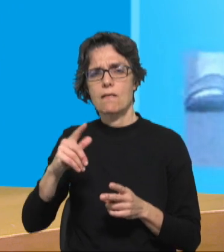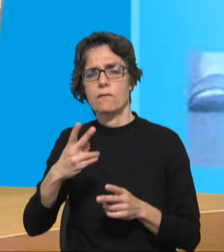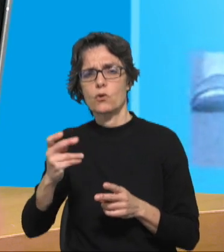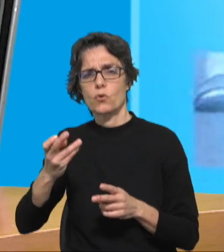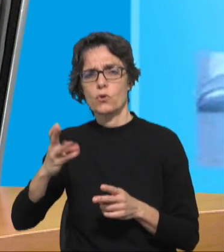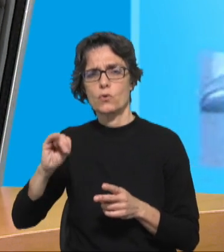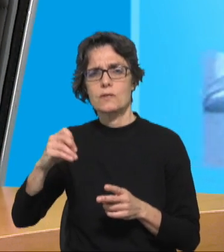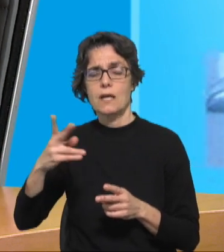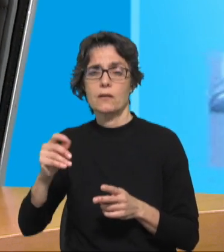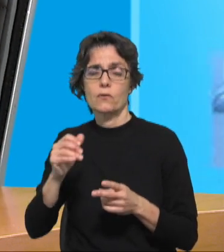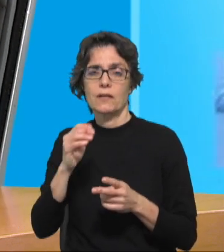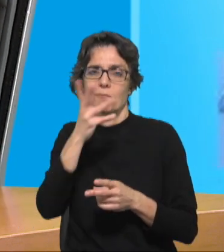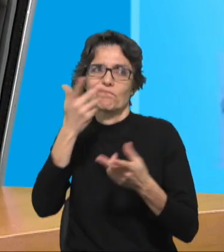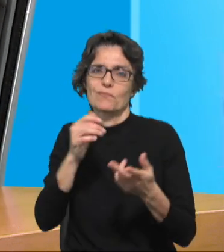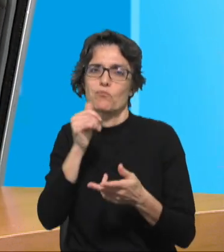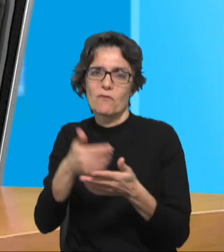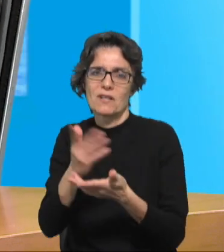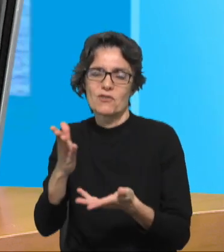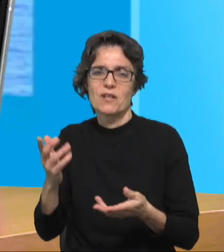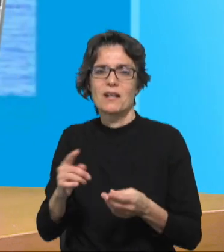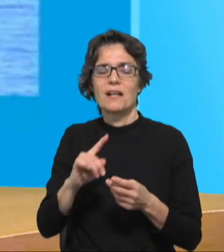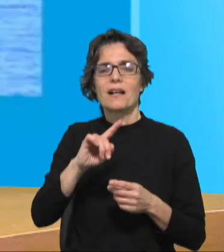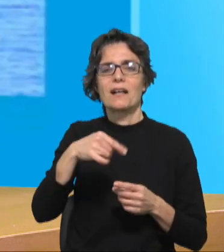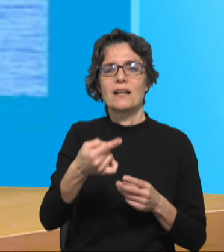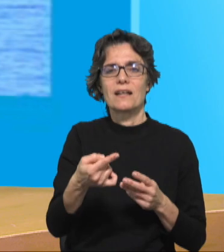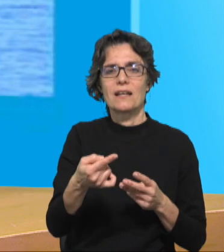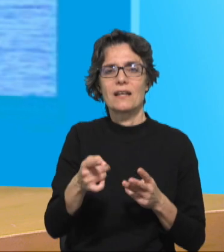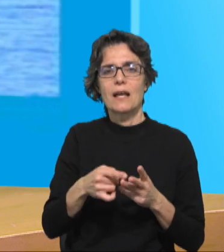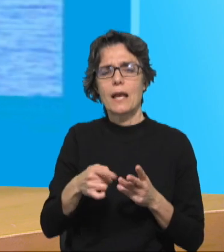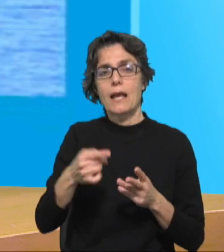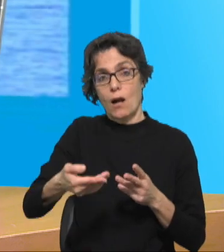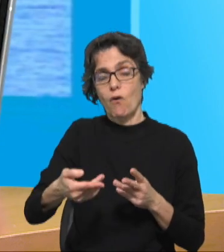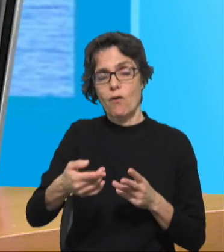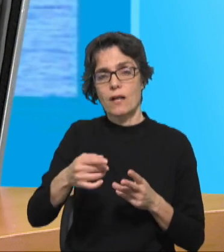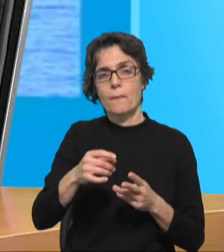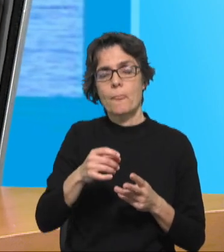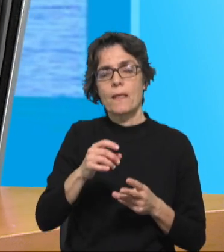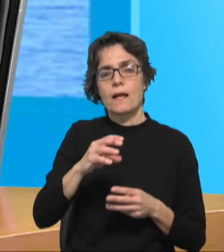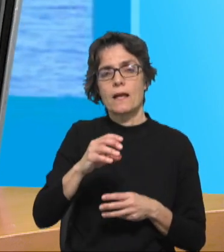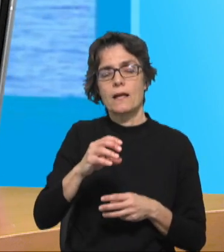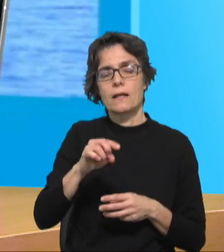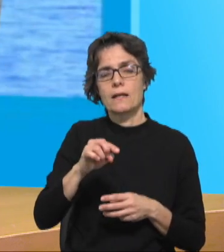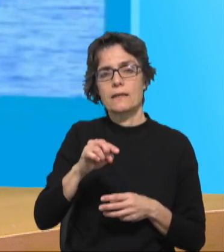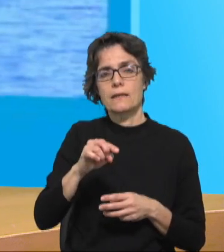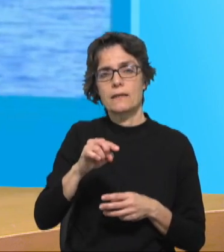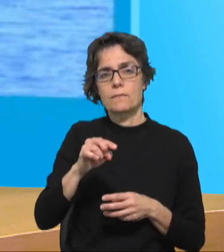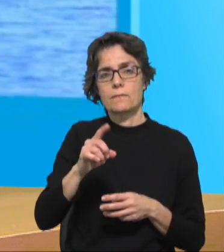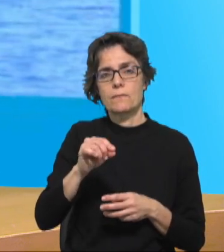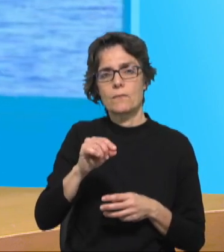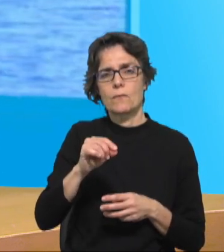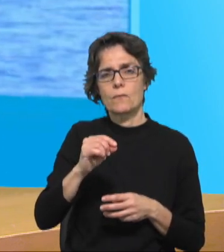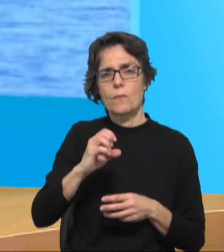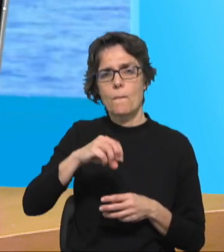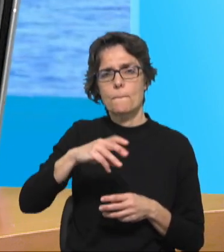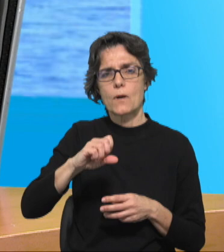infelizmente faleceu. E neste momento temos o cônego Manuel Maria Madureira, e portanto creio que também está um pouco aqui que se garante